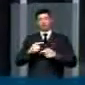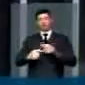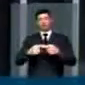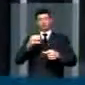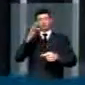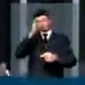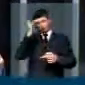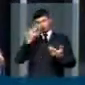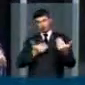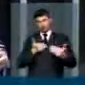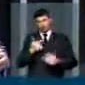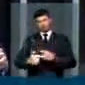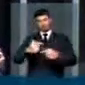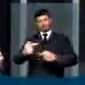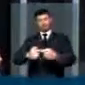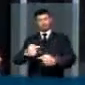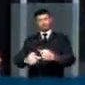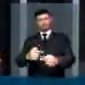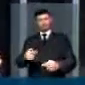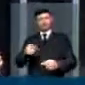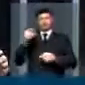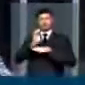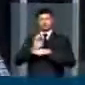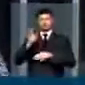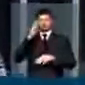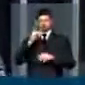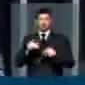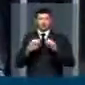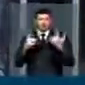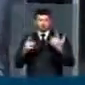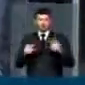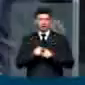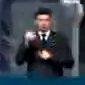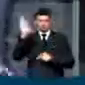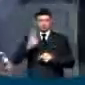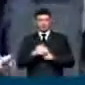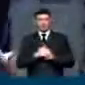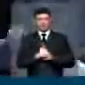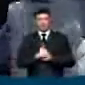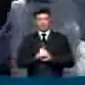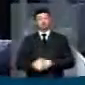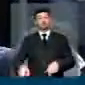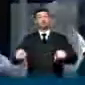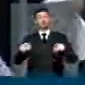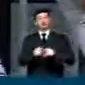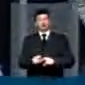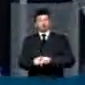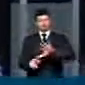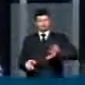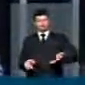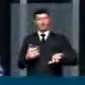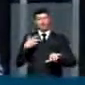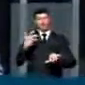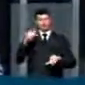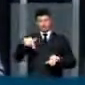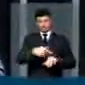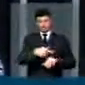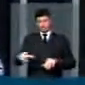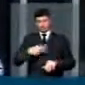gerações que estão vindo aí dentro do nosso estado do Maranhão e, claro, no nosso país. Gostaria também, senhor presidente, de nessa